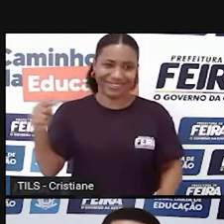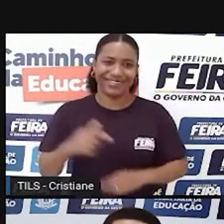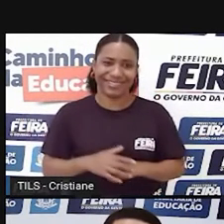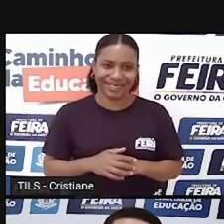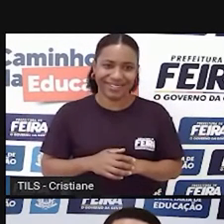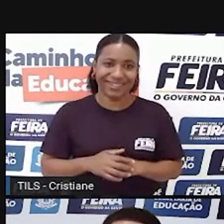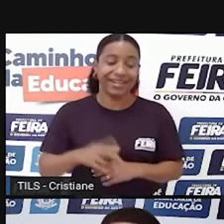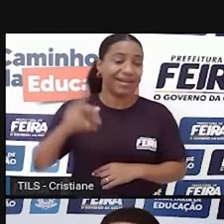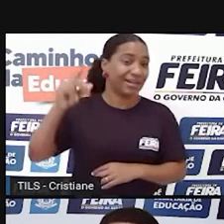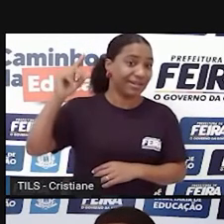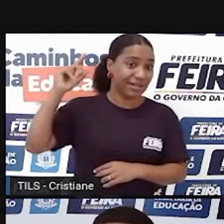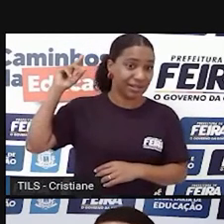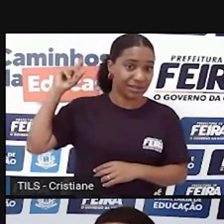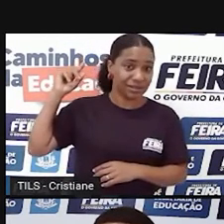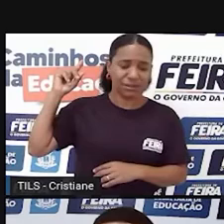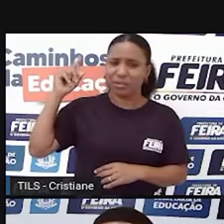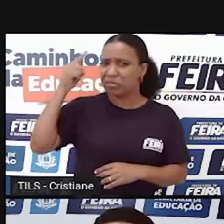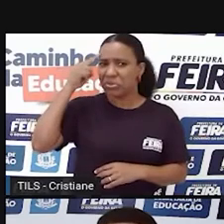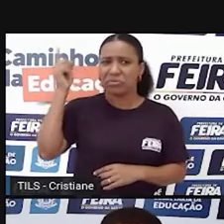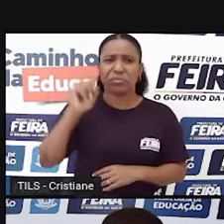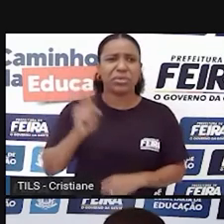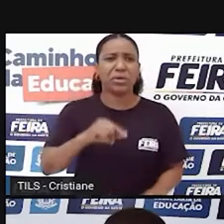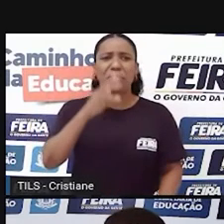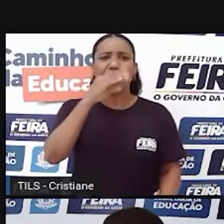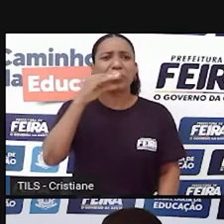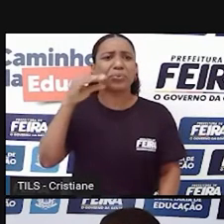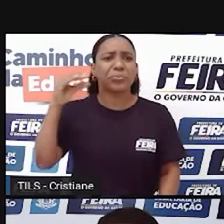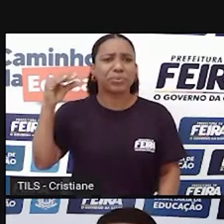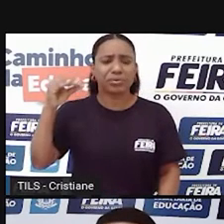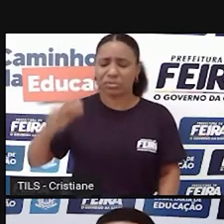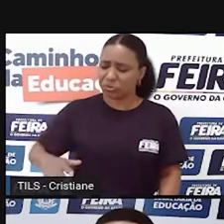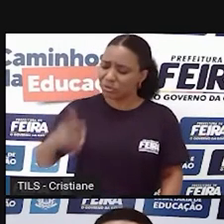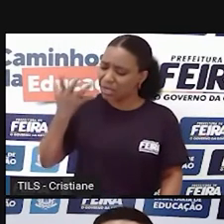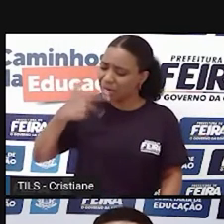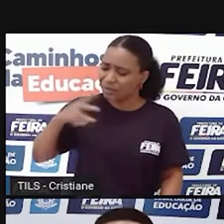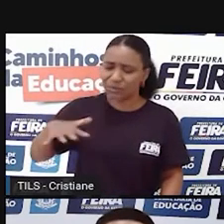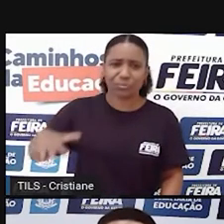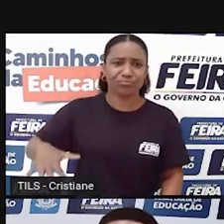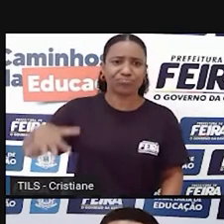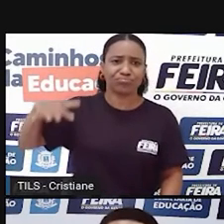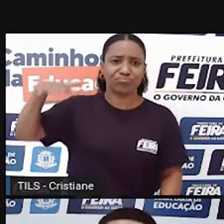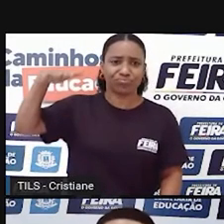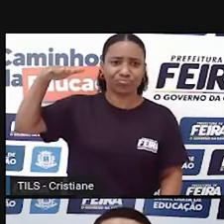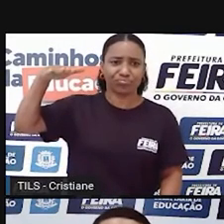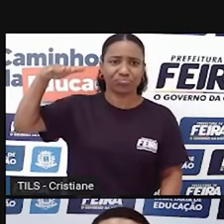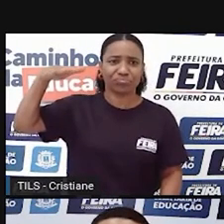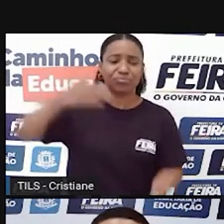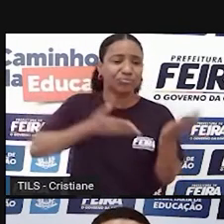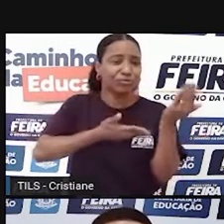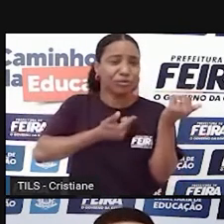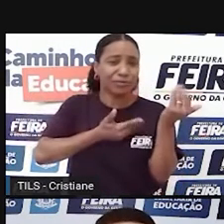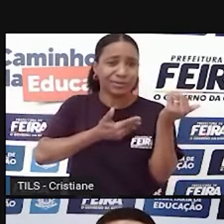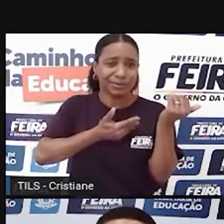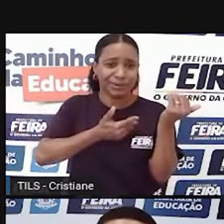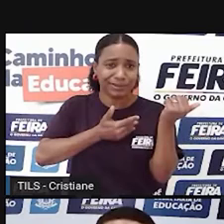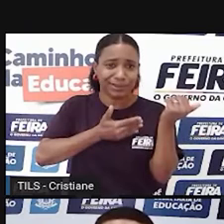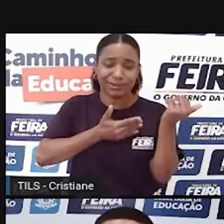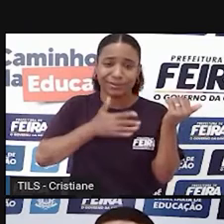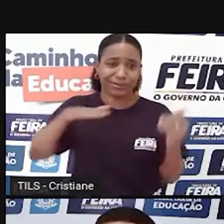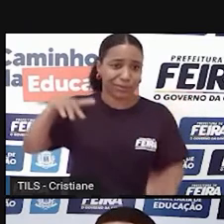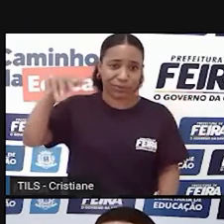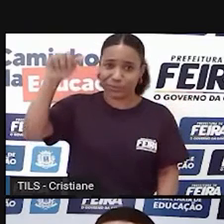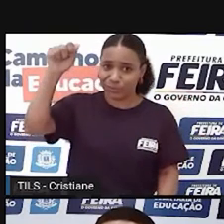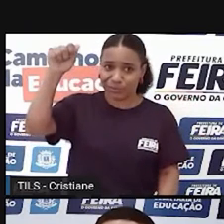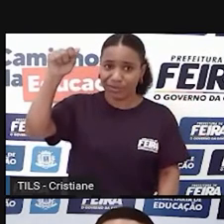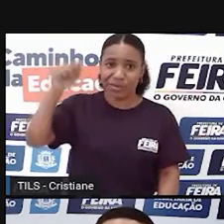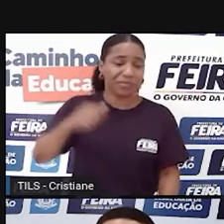Antigamente, nem se falava de adolescência. A pessoa era criança, depois era uma mocinha, já era adulta, né? Ou então é um rapaz,